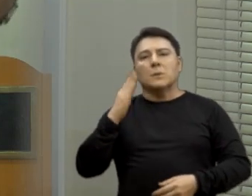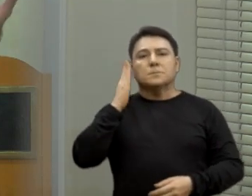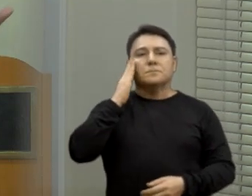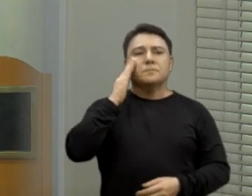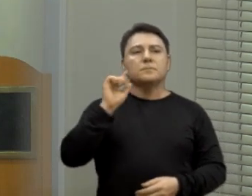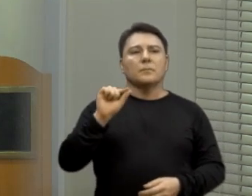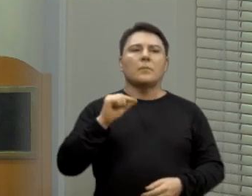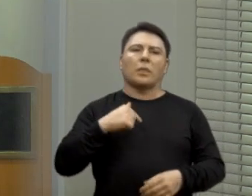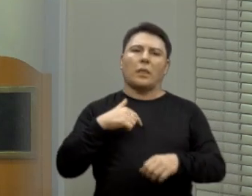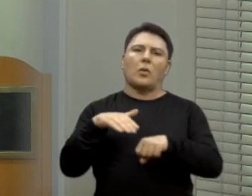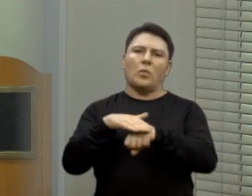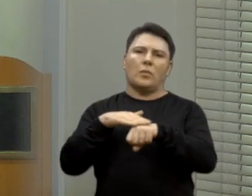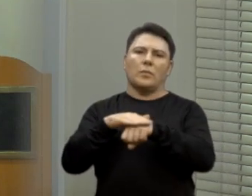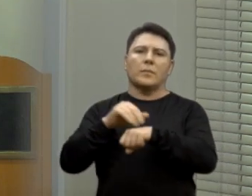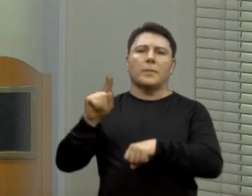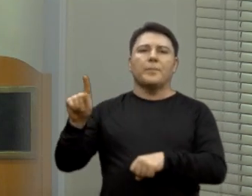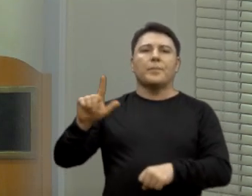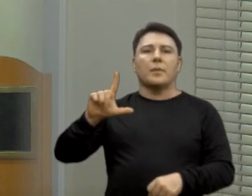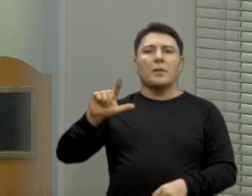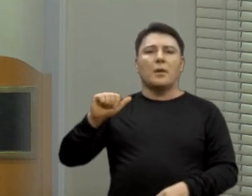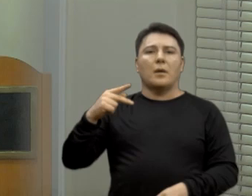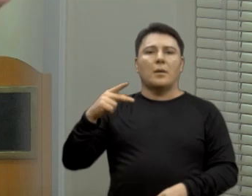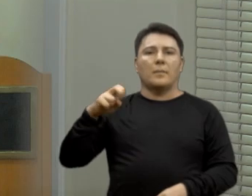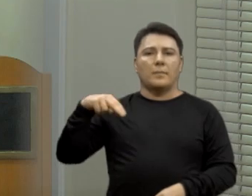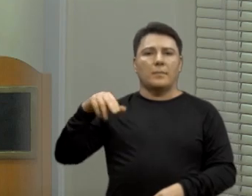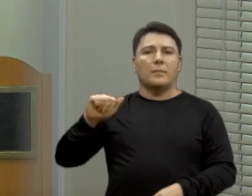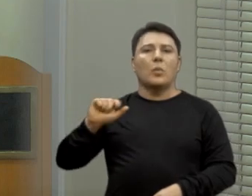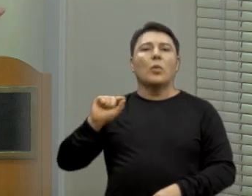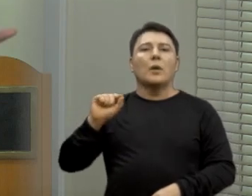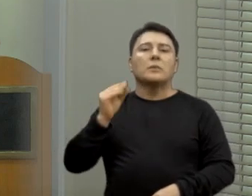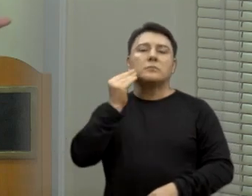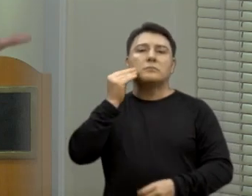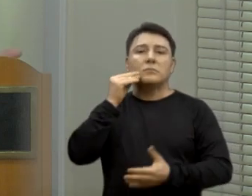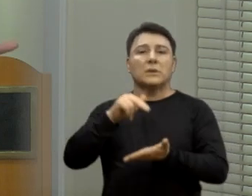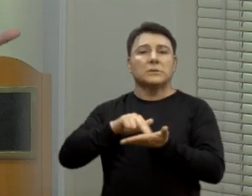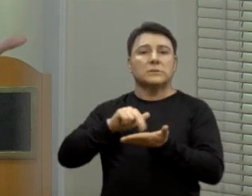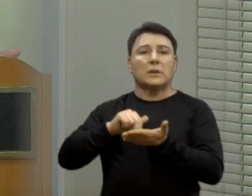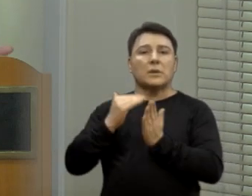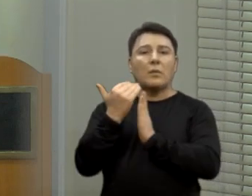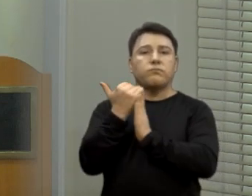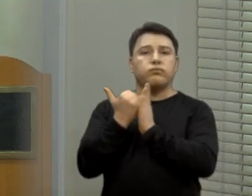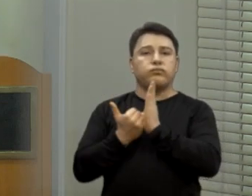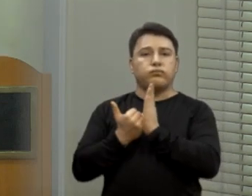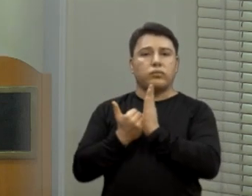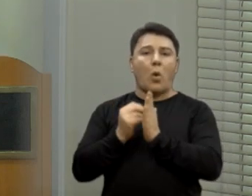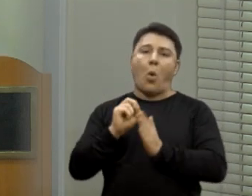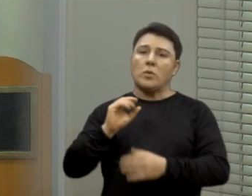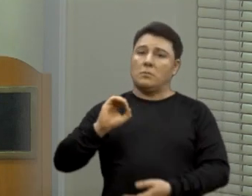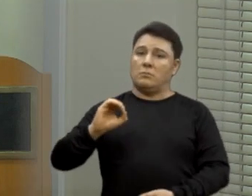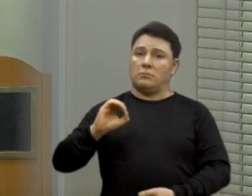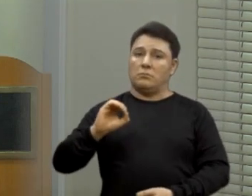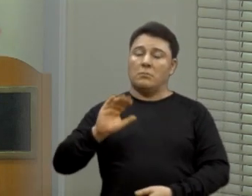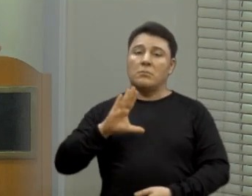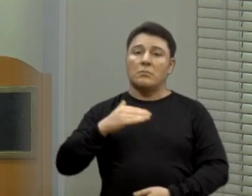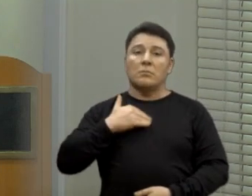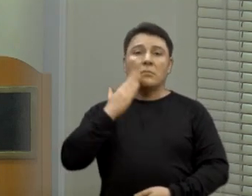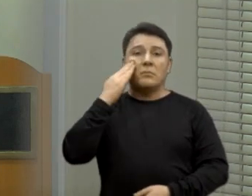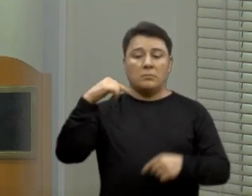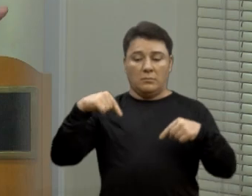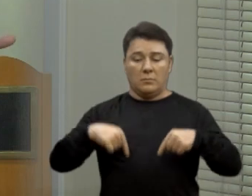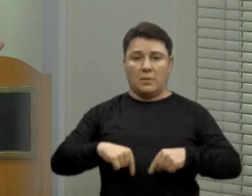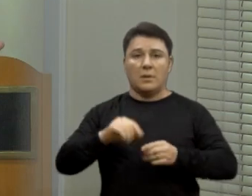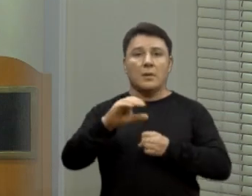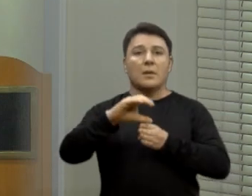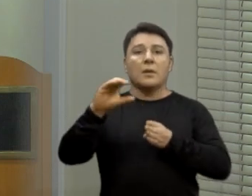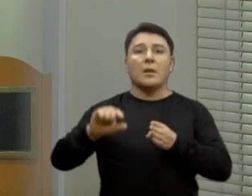sei, claro que eu vou conversar com o Lapena, principalmente para tentar reduzir essa taxa, se não zerar a taxa, mas o que nós entendemos aqui na Câmara